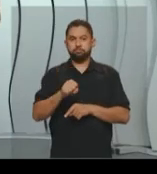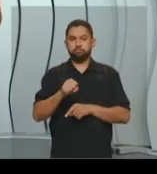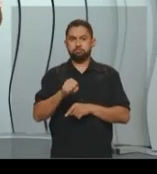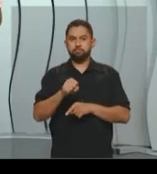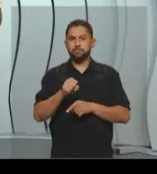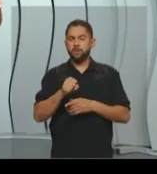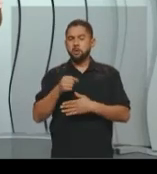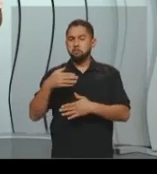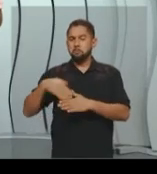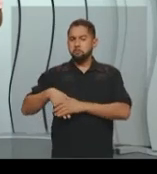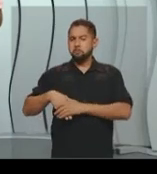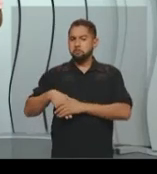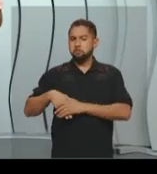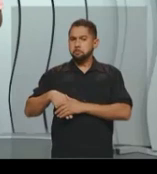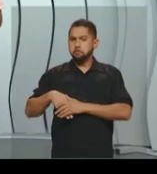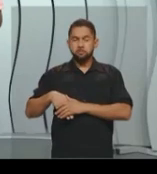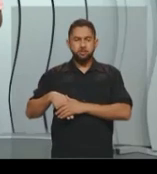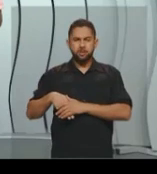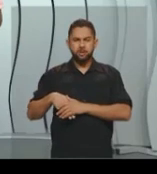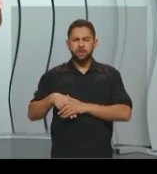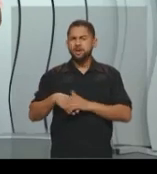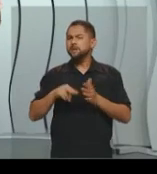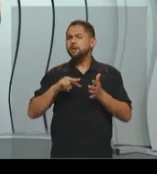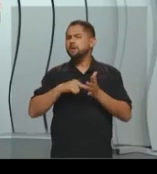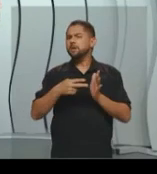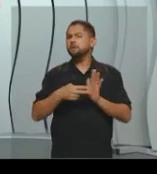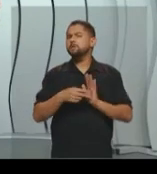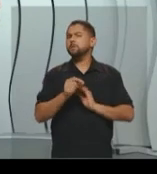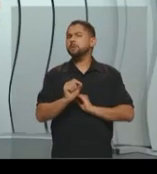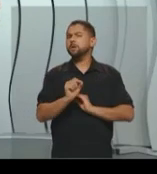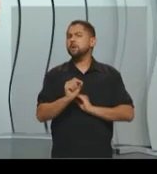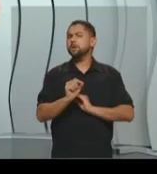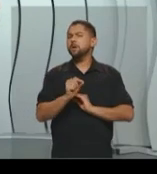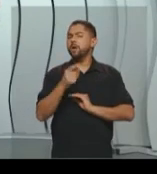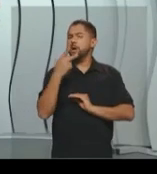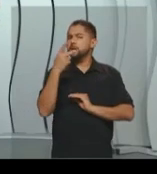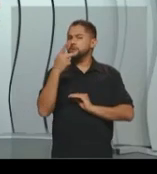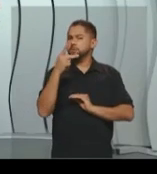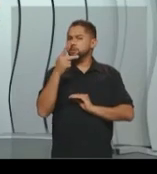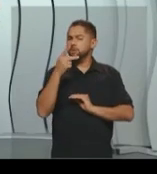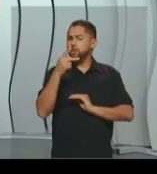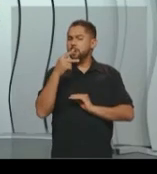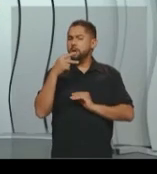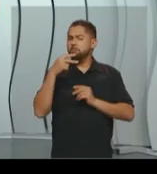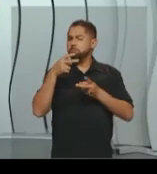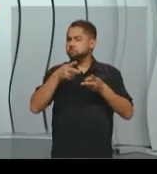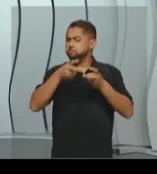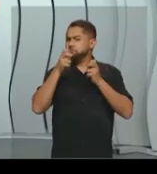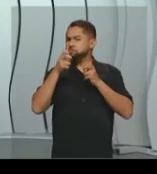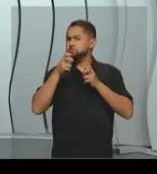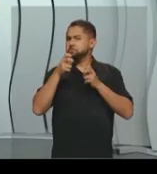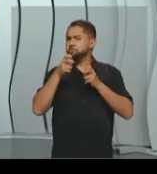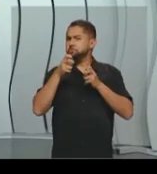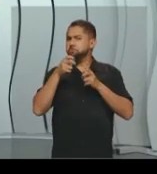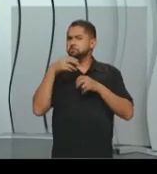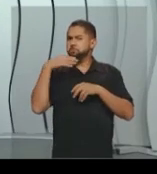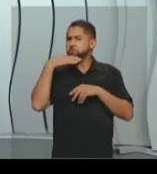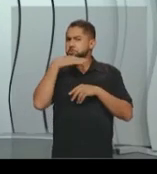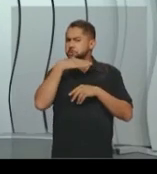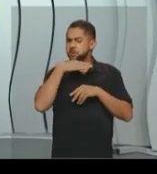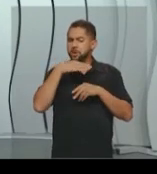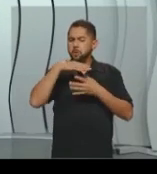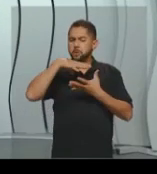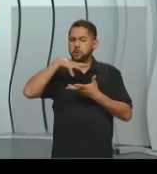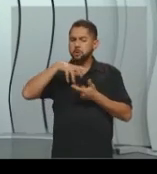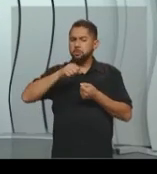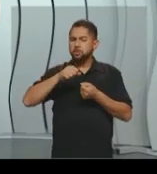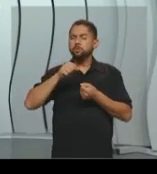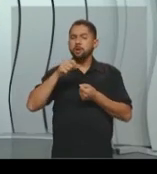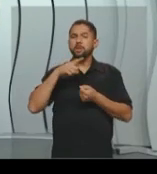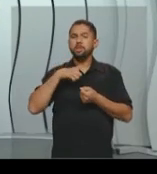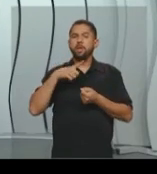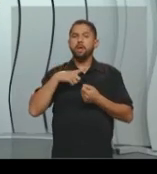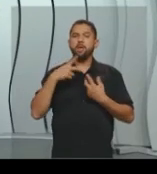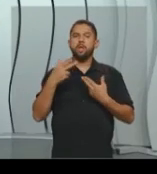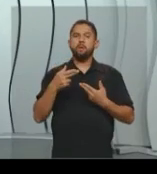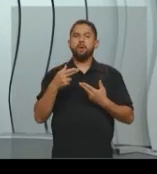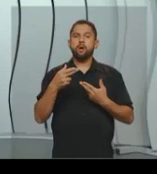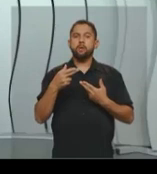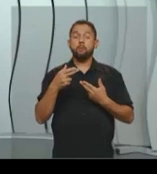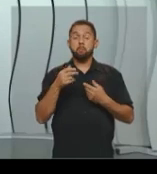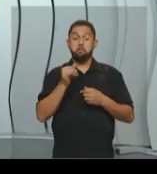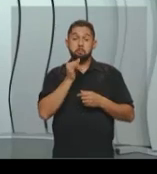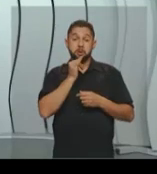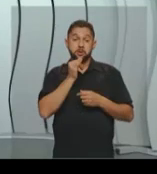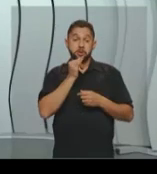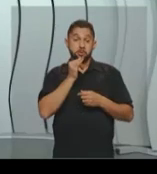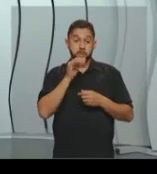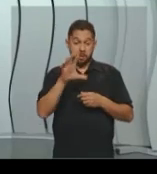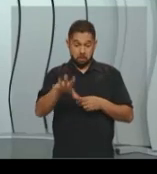que seus valores, que a sua visão de mundo, a sua percepção de mundo está configurado dessa forma. Eu devo devolver uma